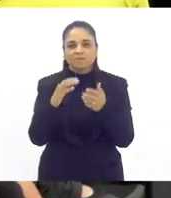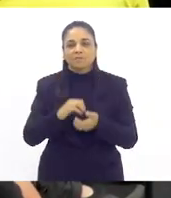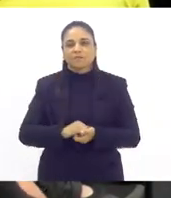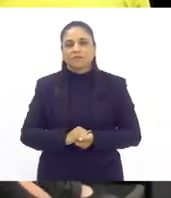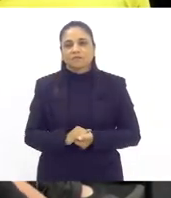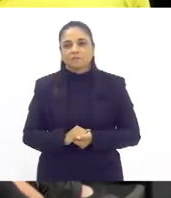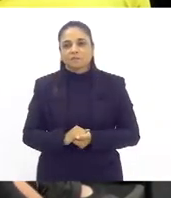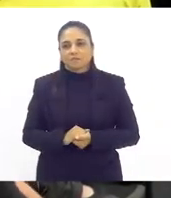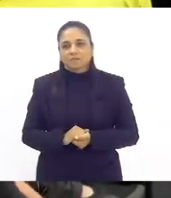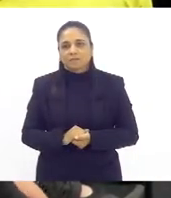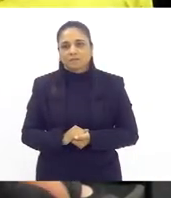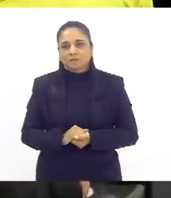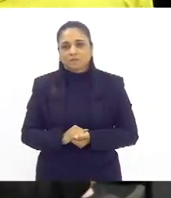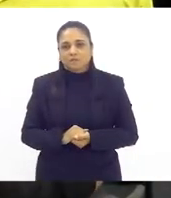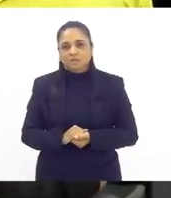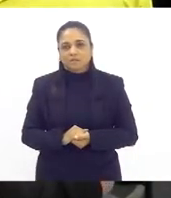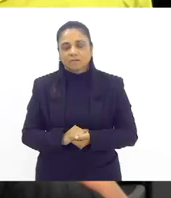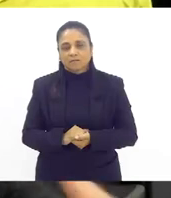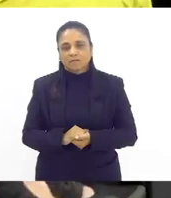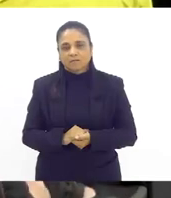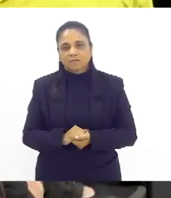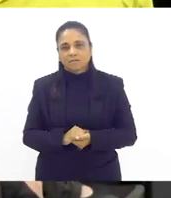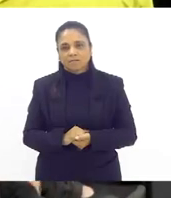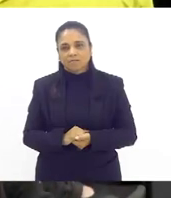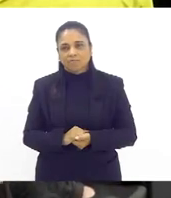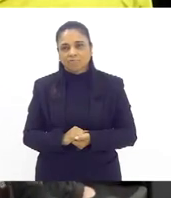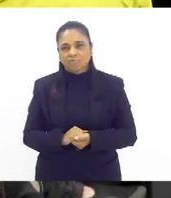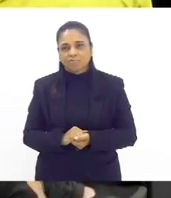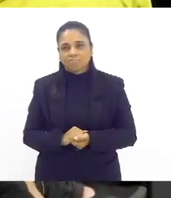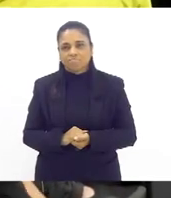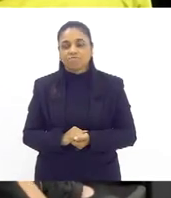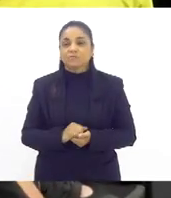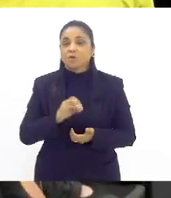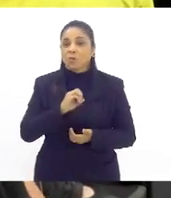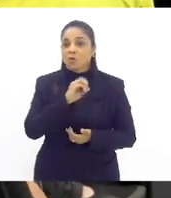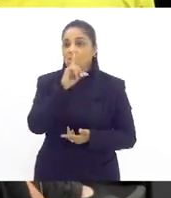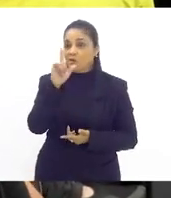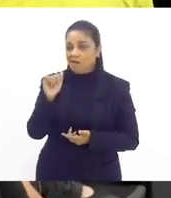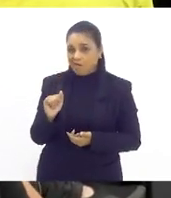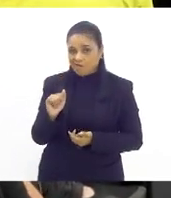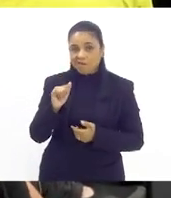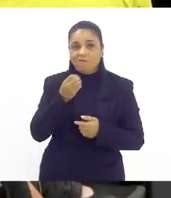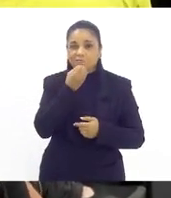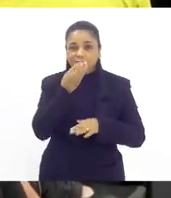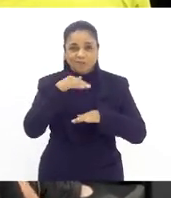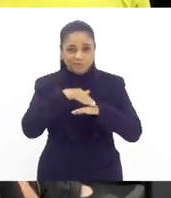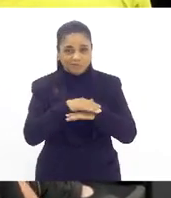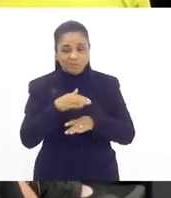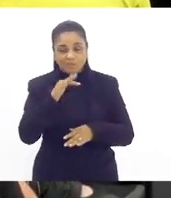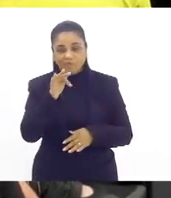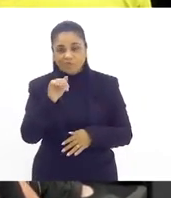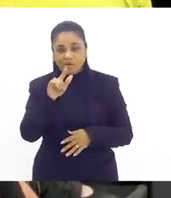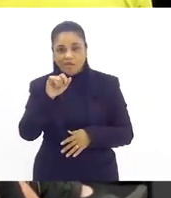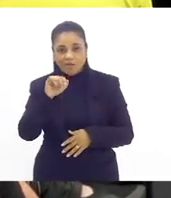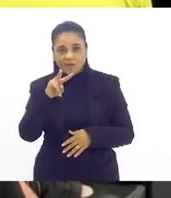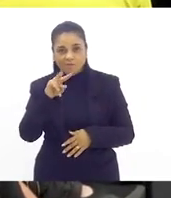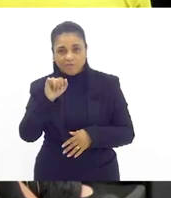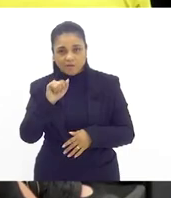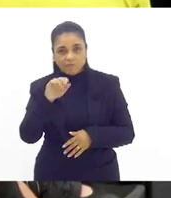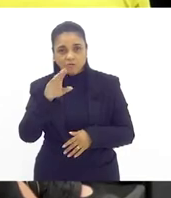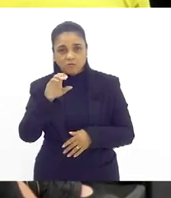de novo gente pedindo para ser sucinto que a gente aumentou aqui o número de Olá boa noite eu sou Flávia Souza